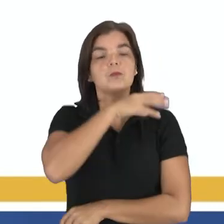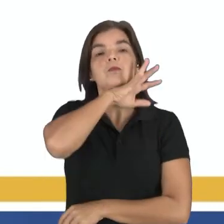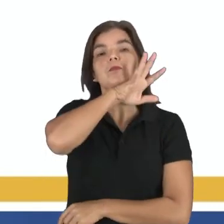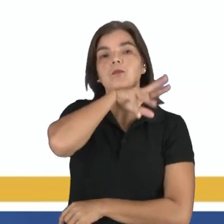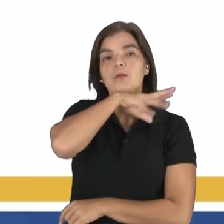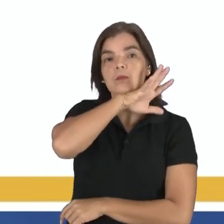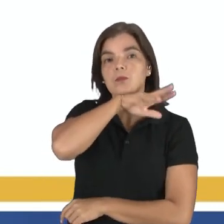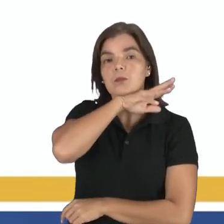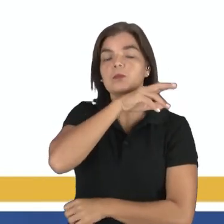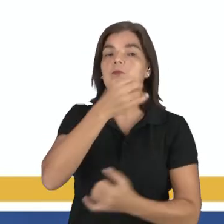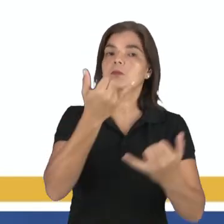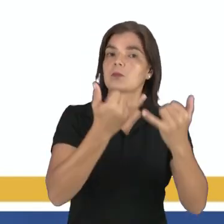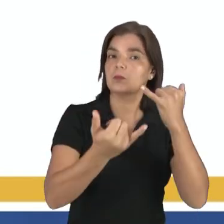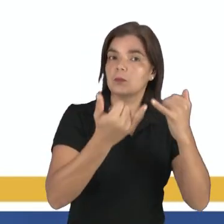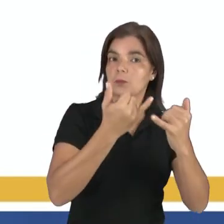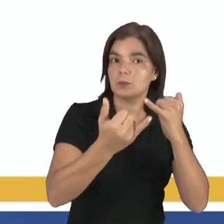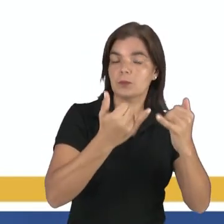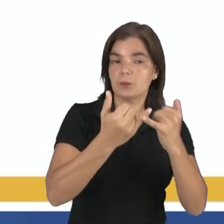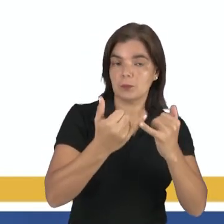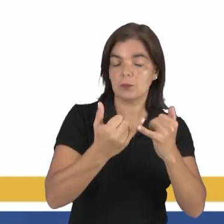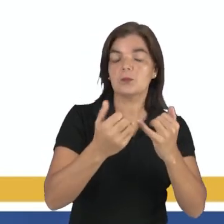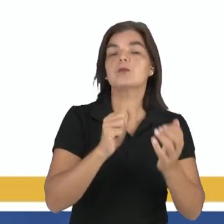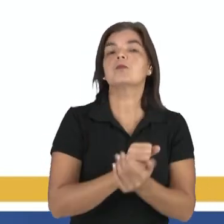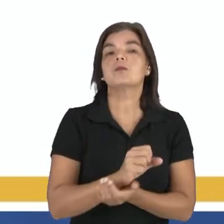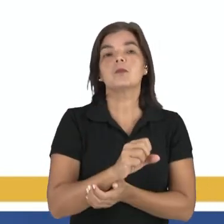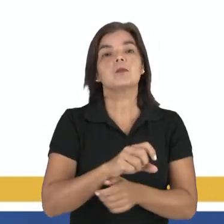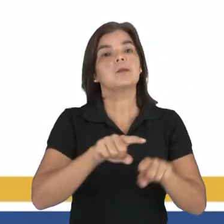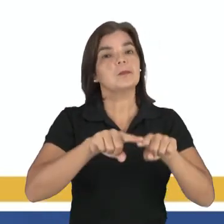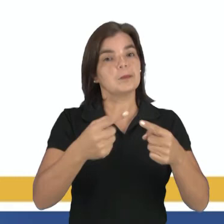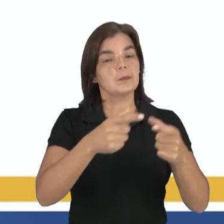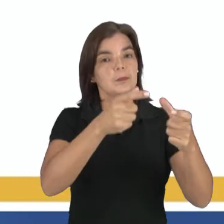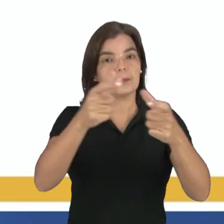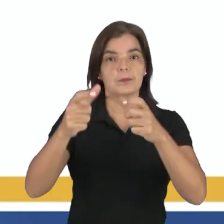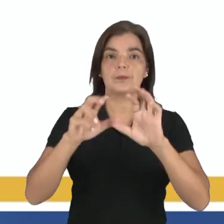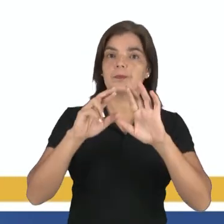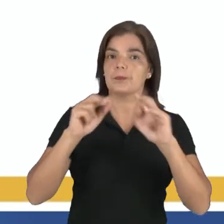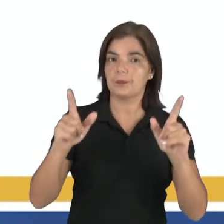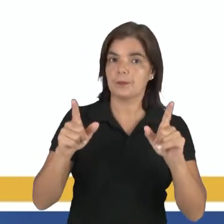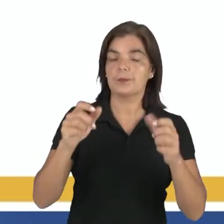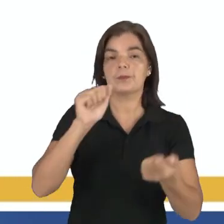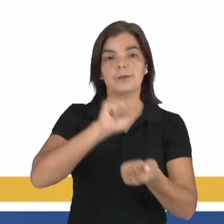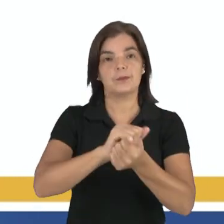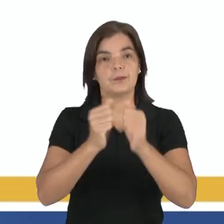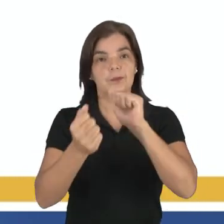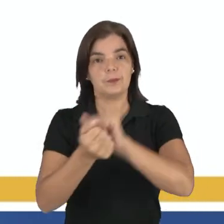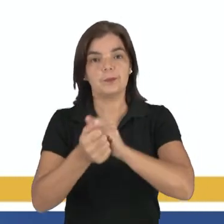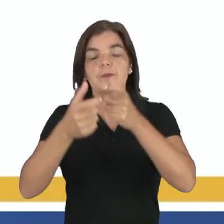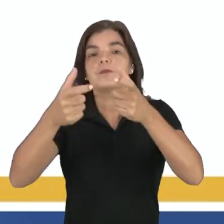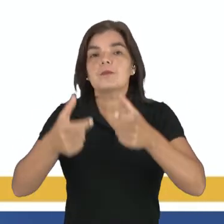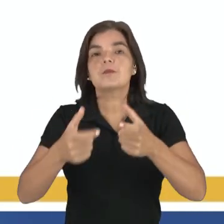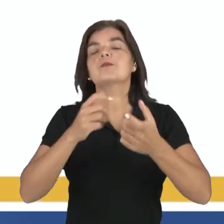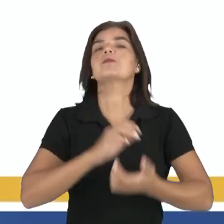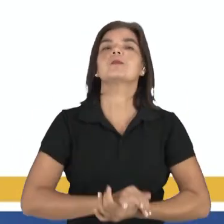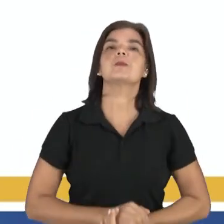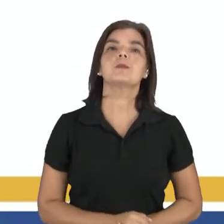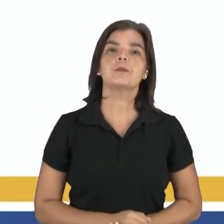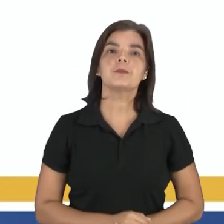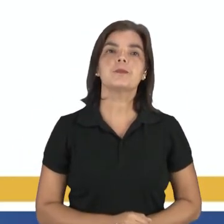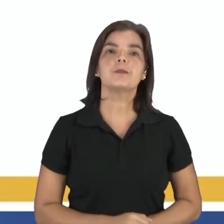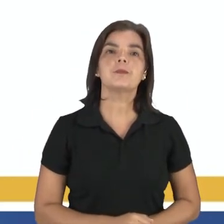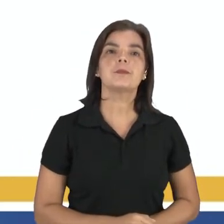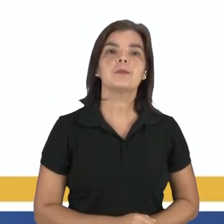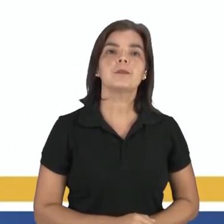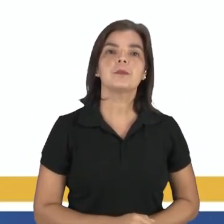animais da mesma espécie ou de espécies semelhantes, porém em lugares diferentes e adaptados àqueles lugares.